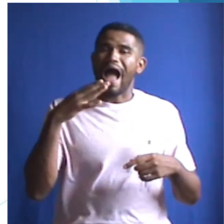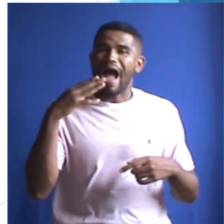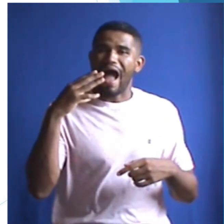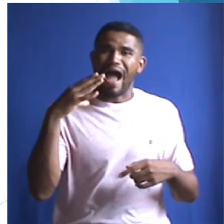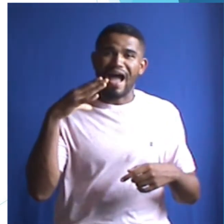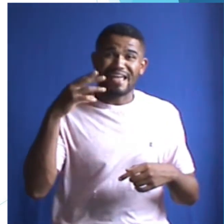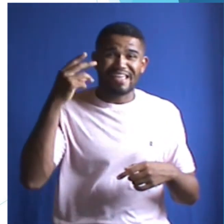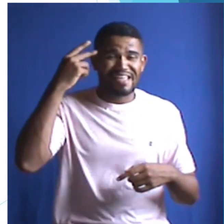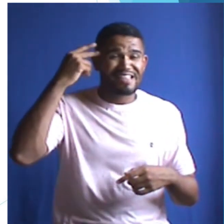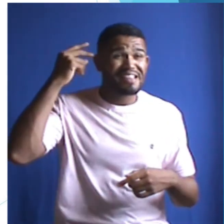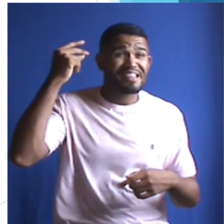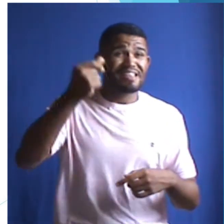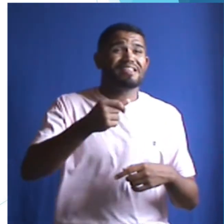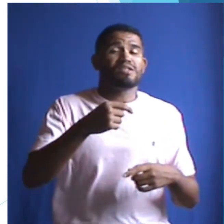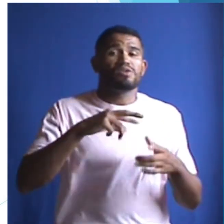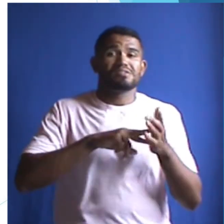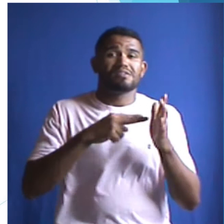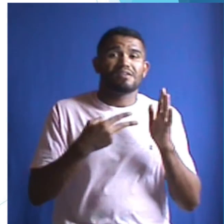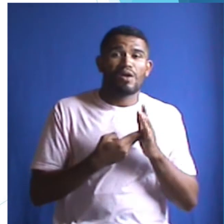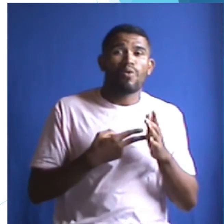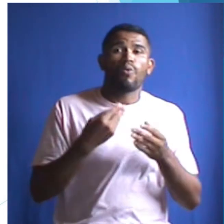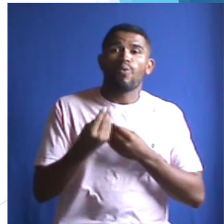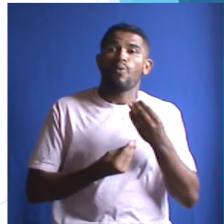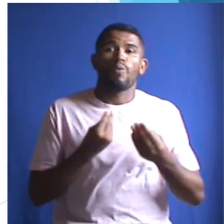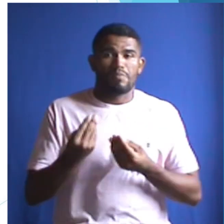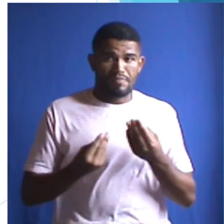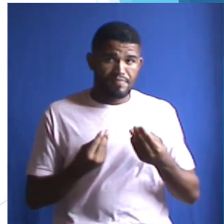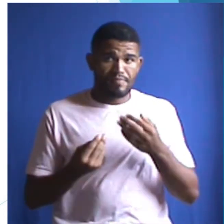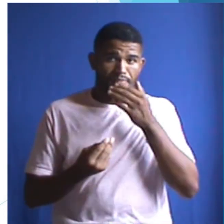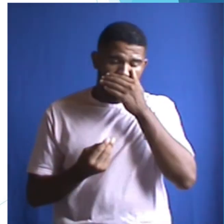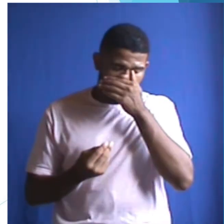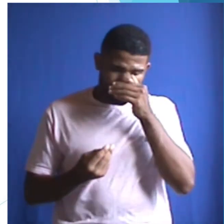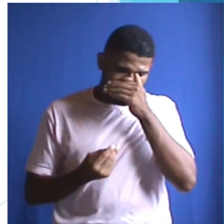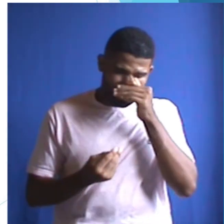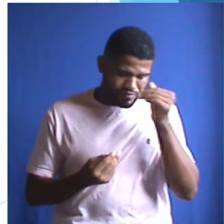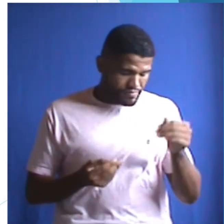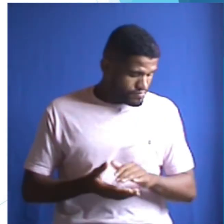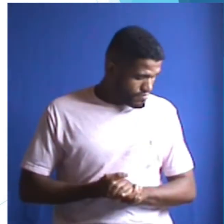noção imediata do significado e do significante.